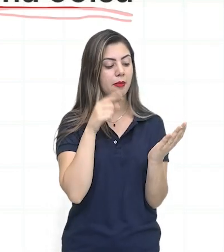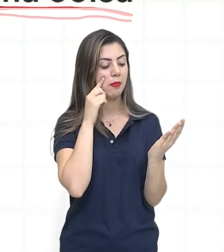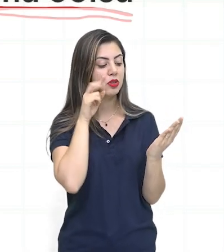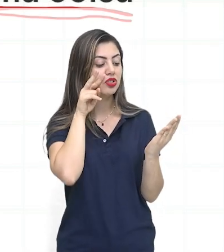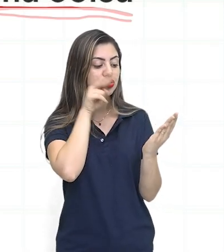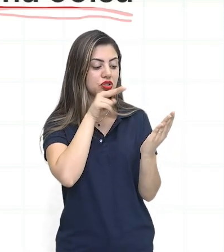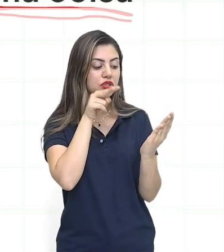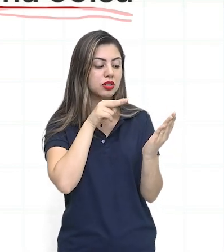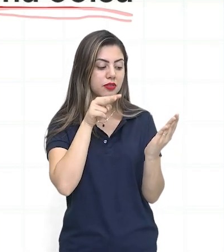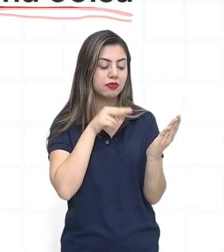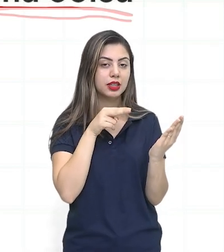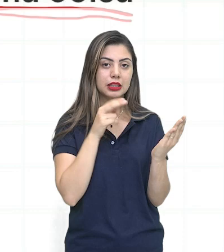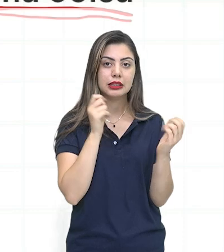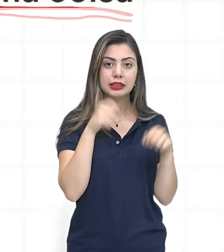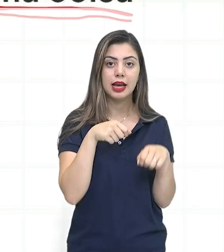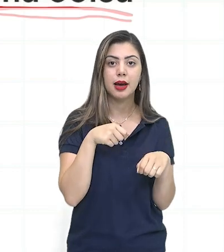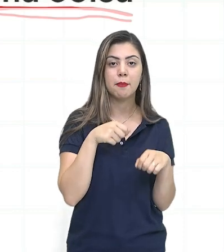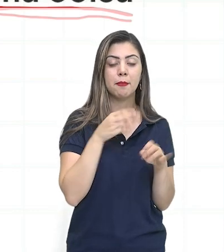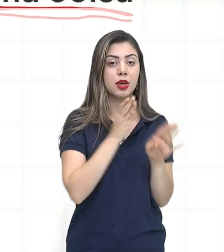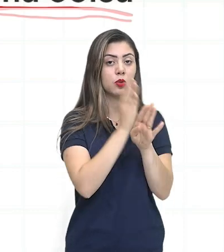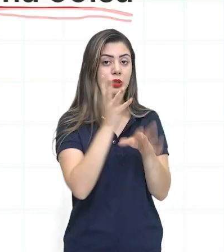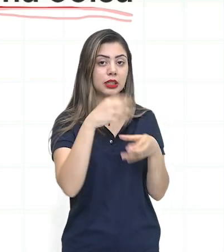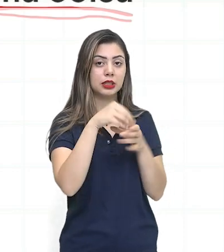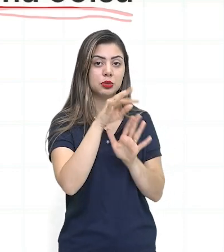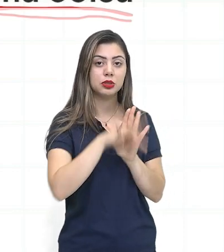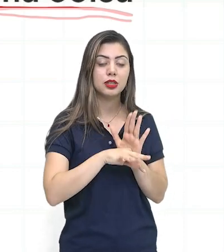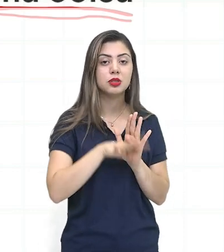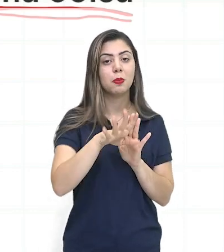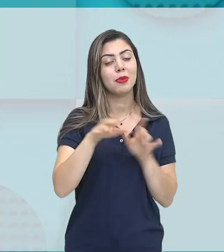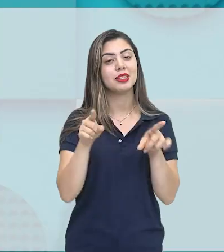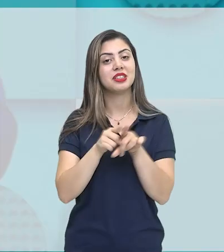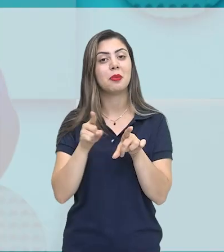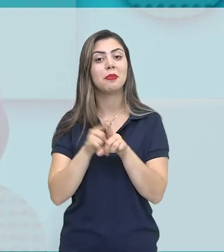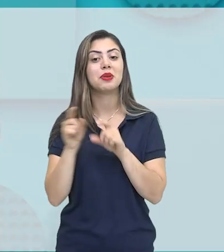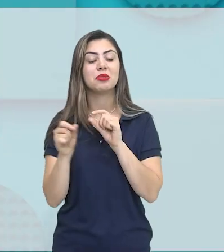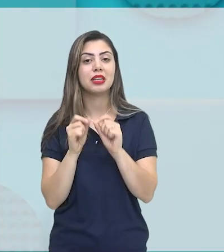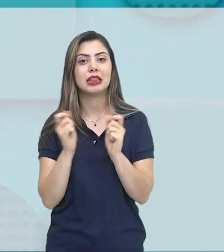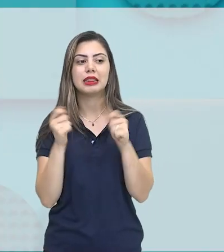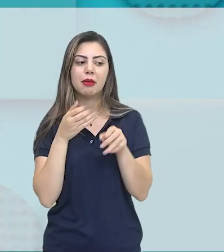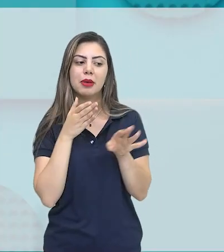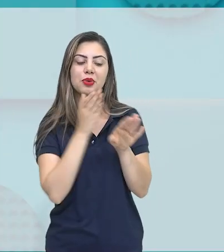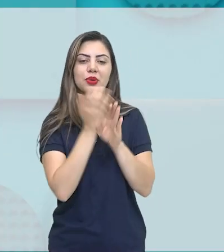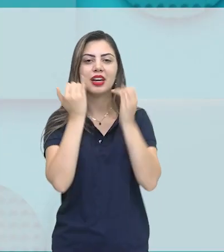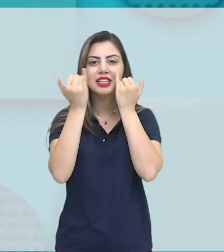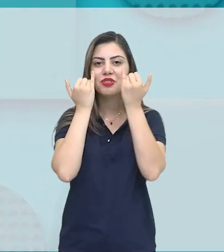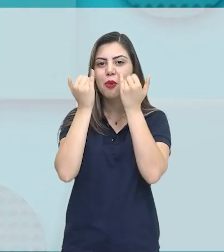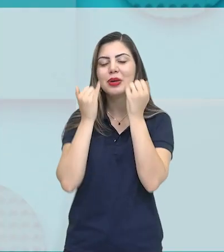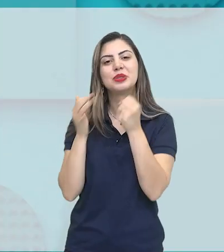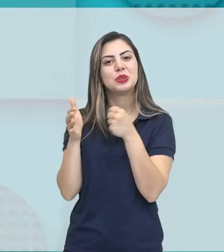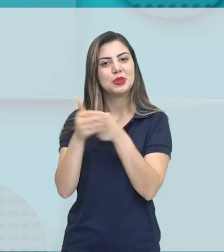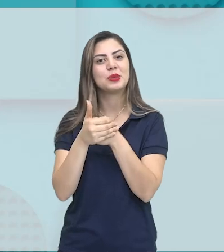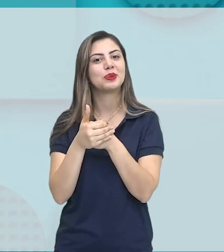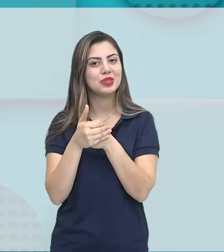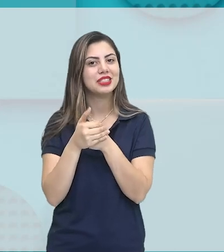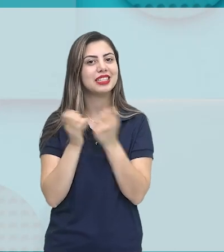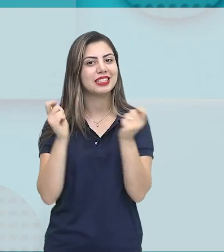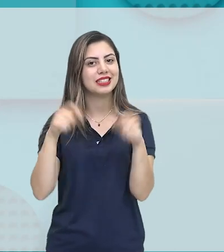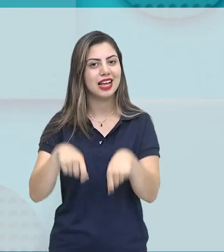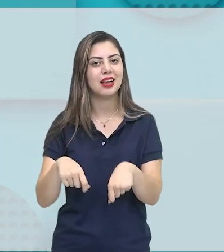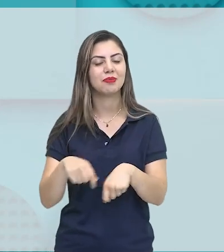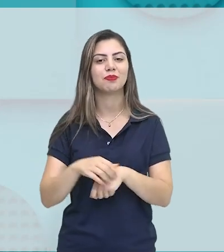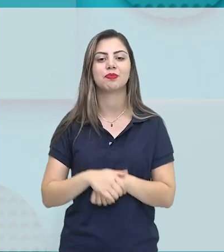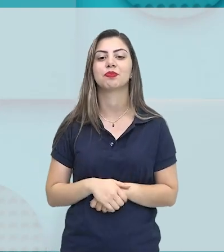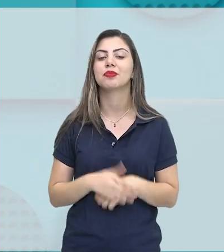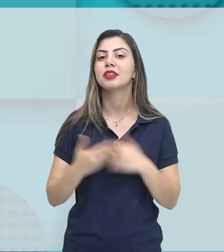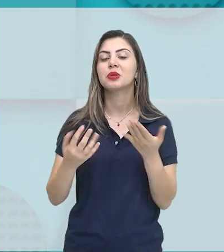pode apontá-las no próprio texto, mas também encontrar as informações implícitas, ou